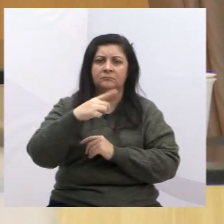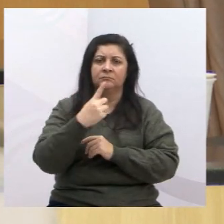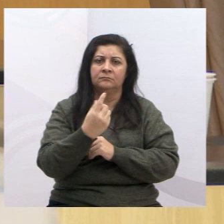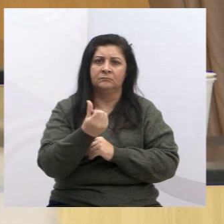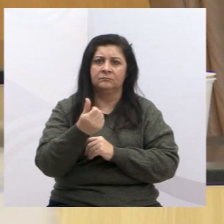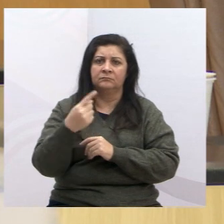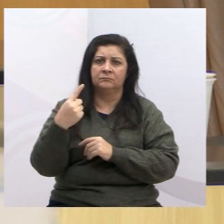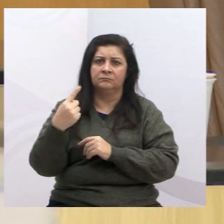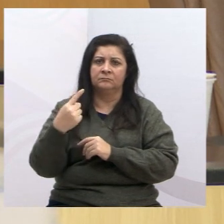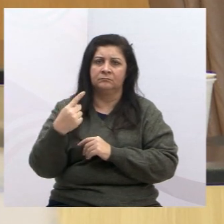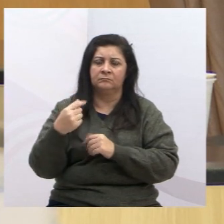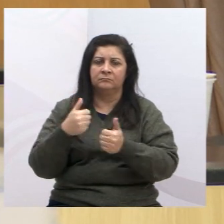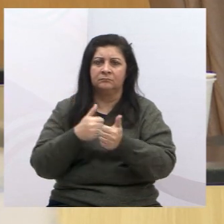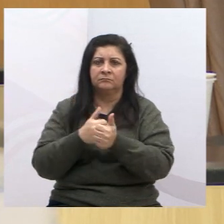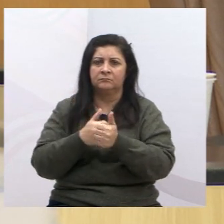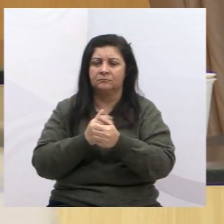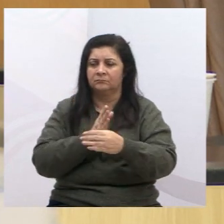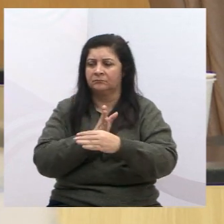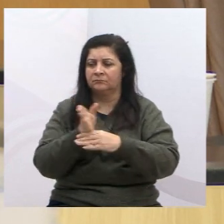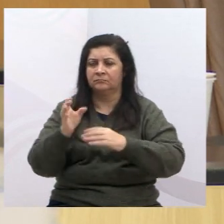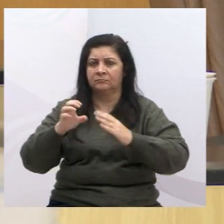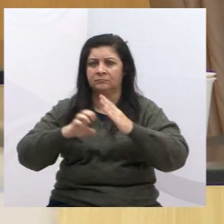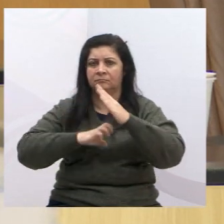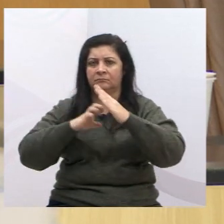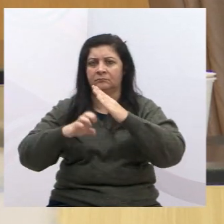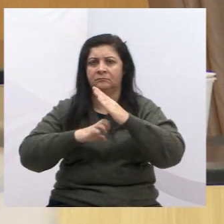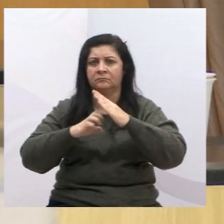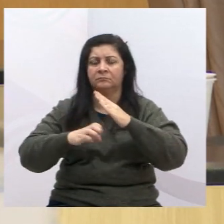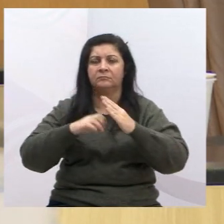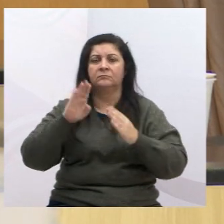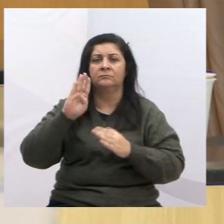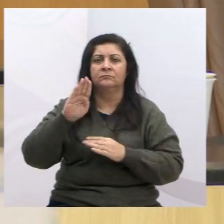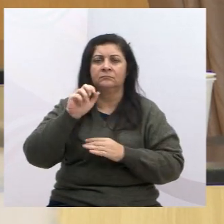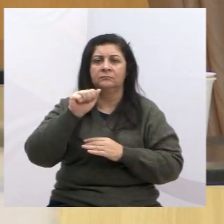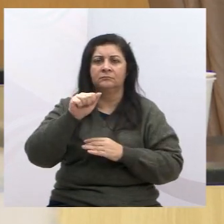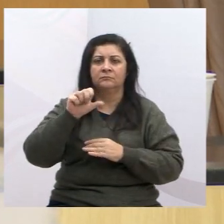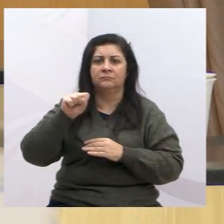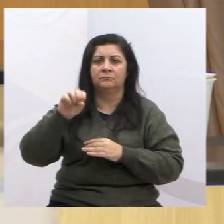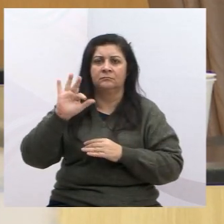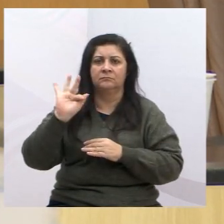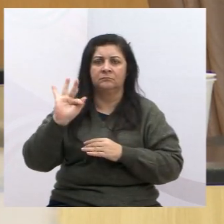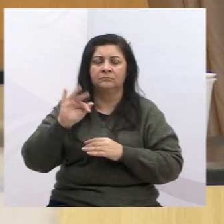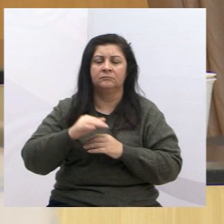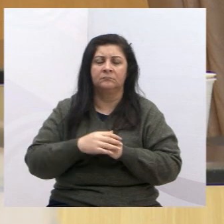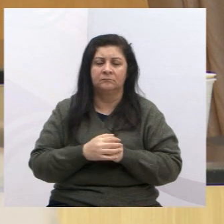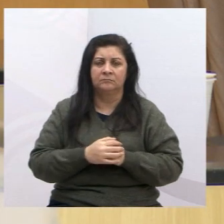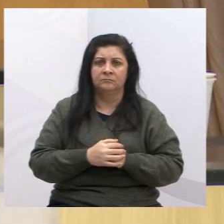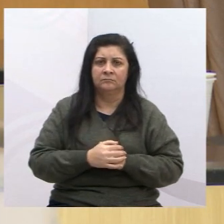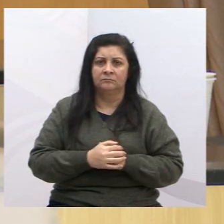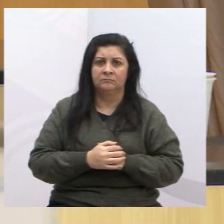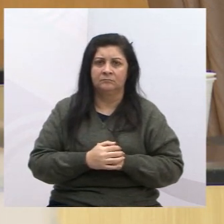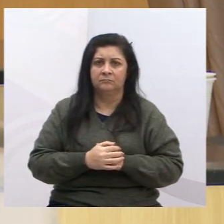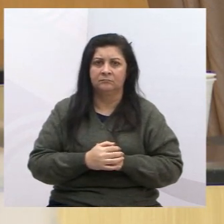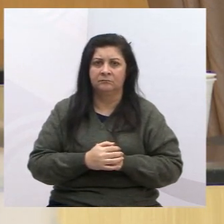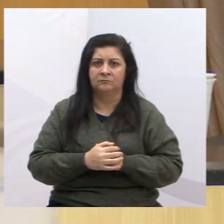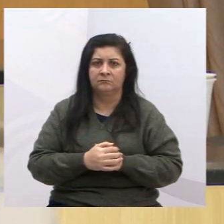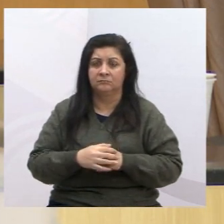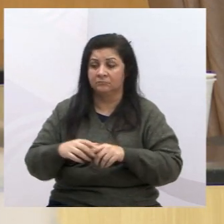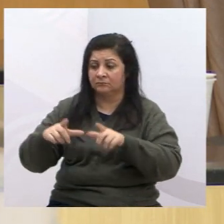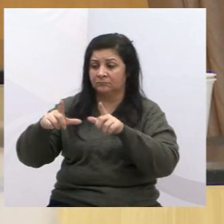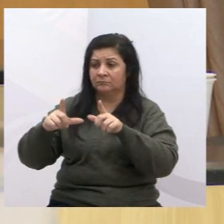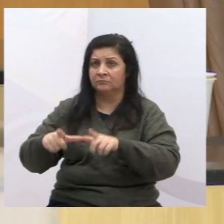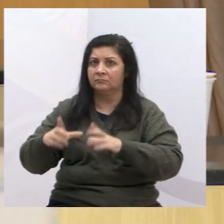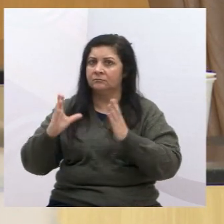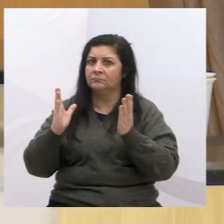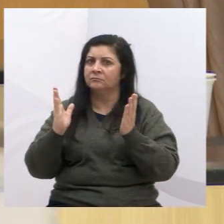Dutra, próxima à entrada que dá acesso à empresa BASF Brasil e ao centro de Jacareí. No referido local já